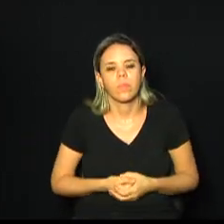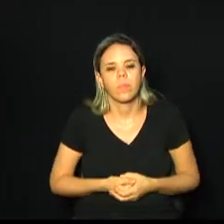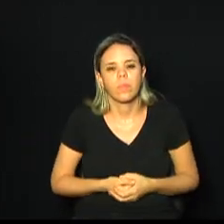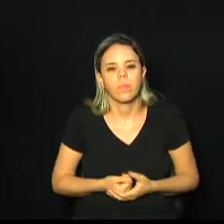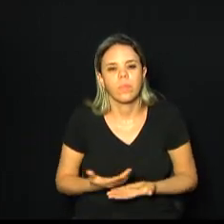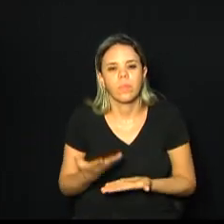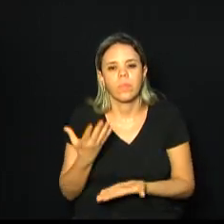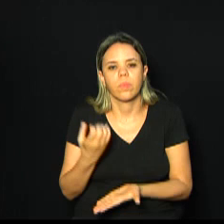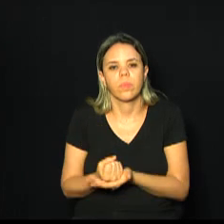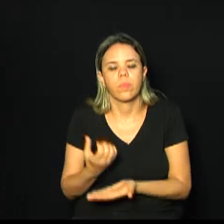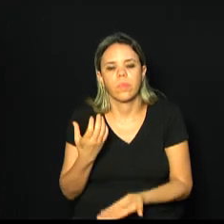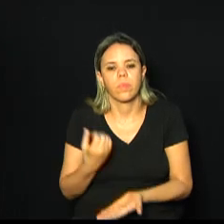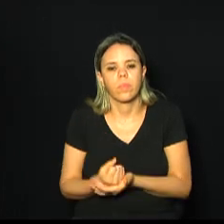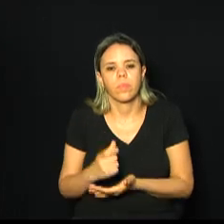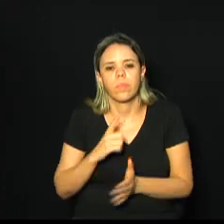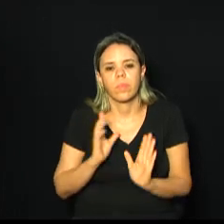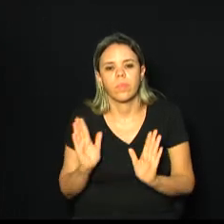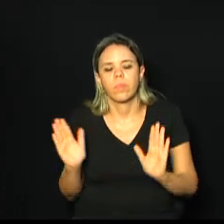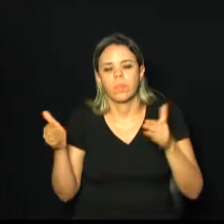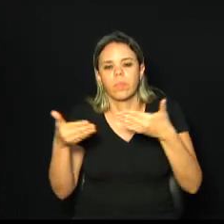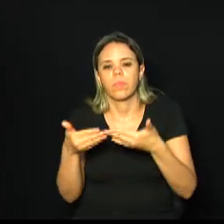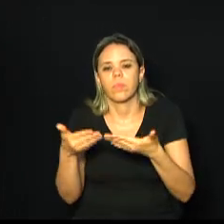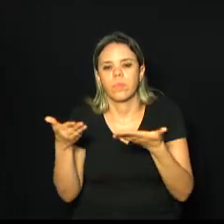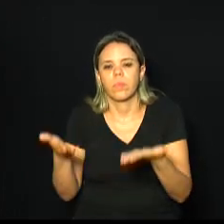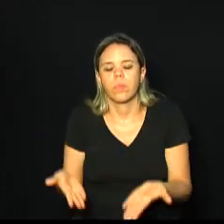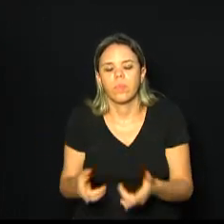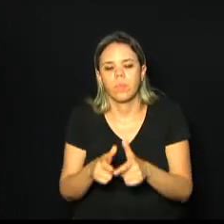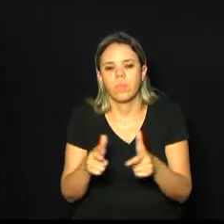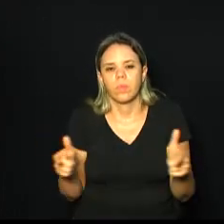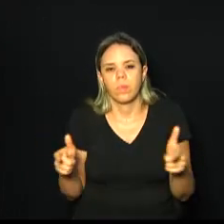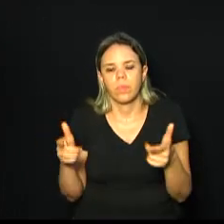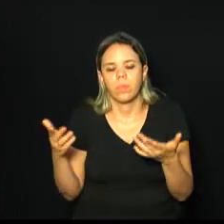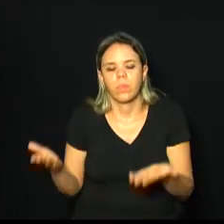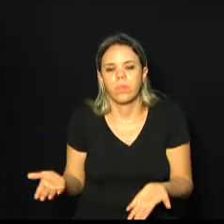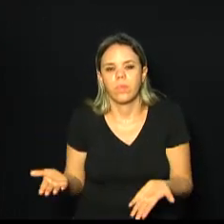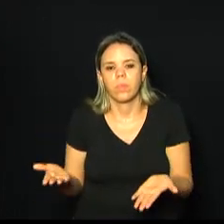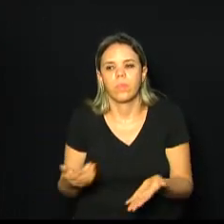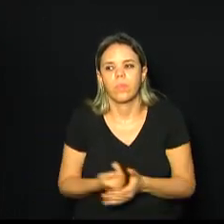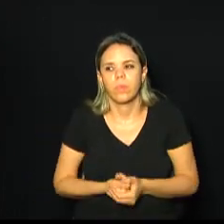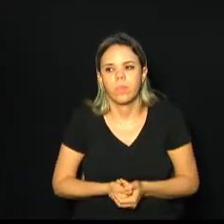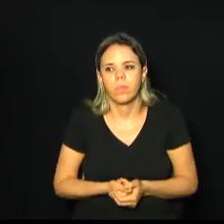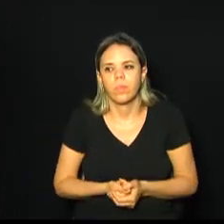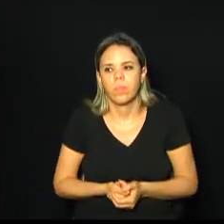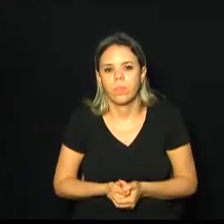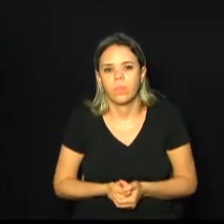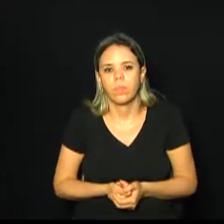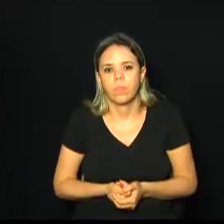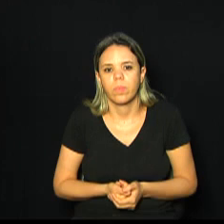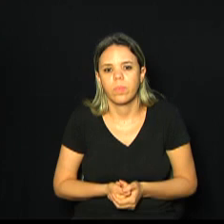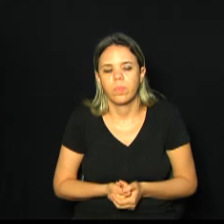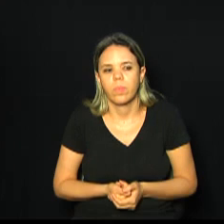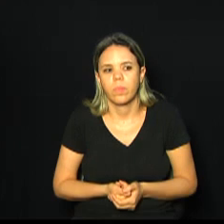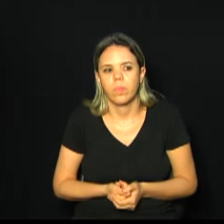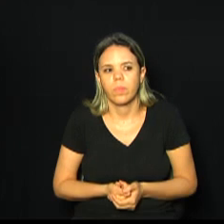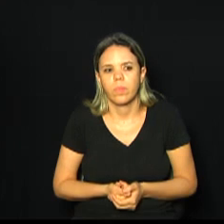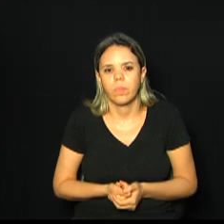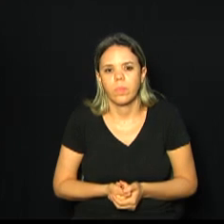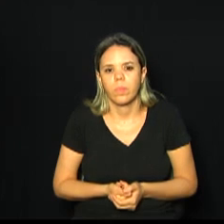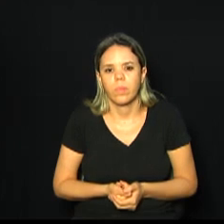ali tem um foco muito grande, tamanho, devido ao seu